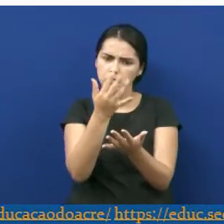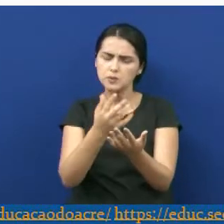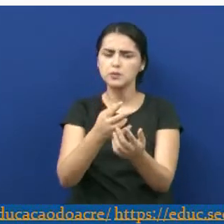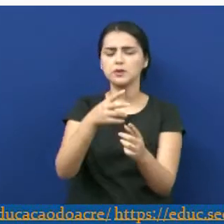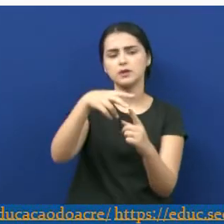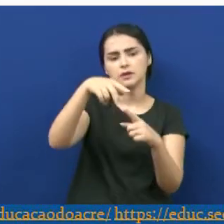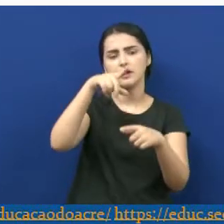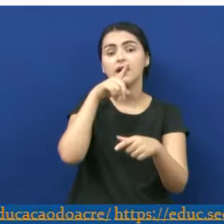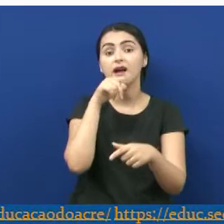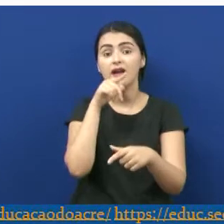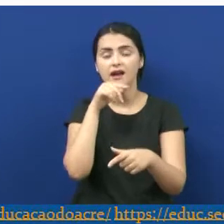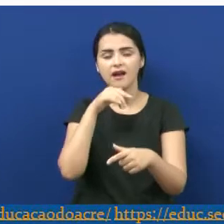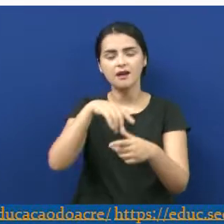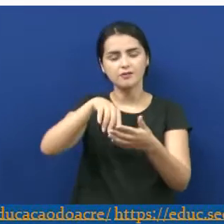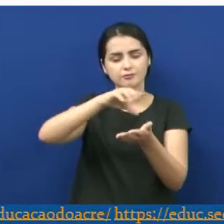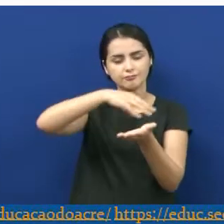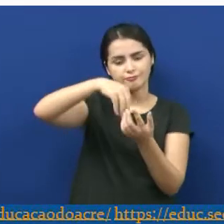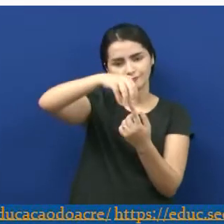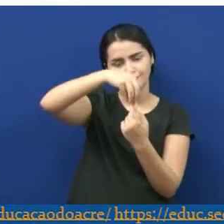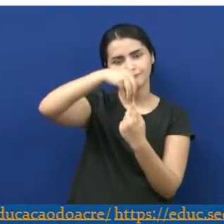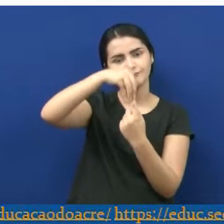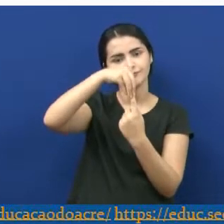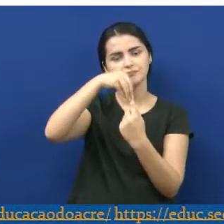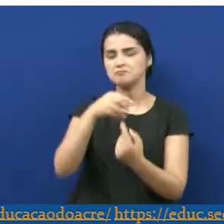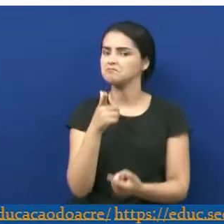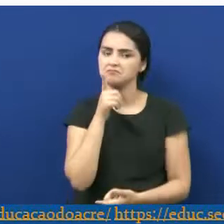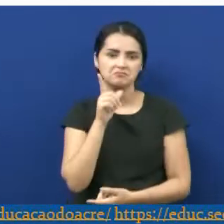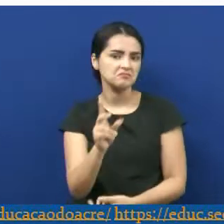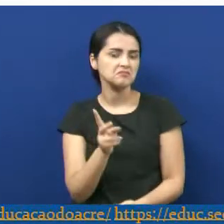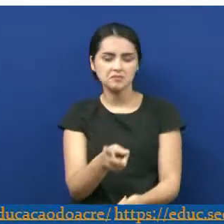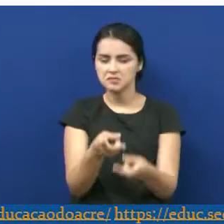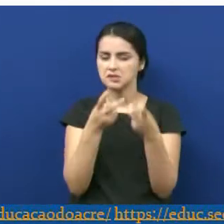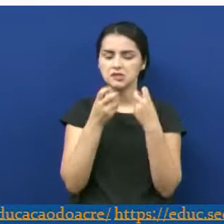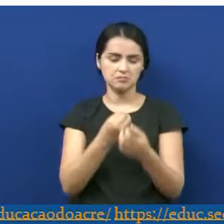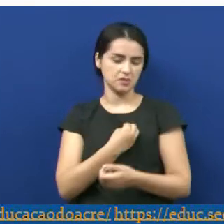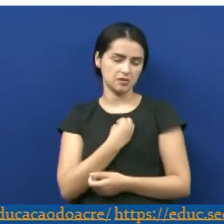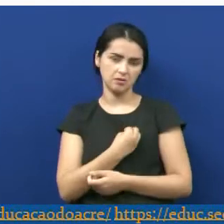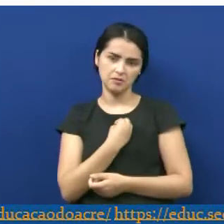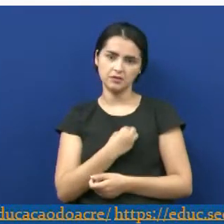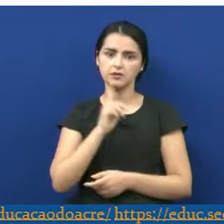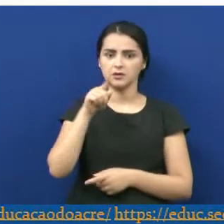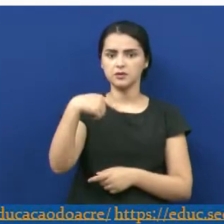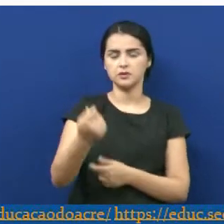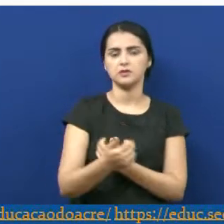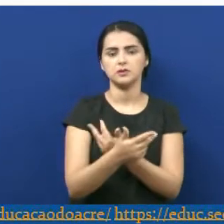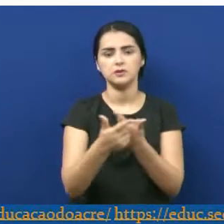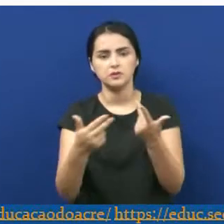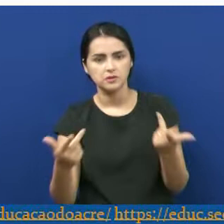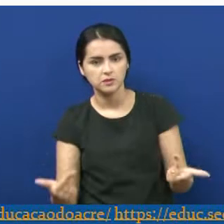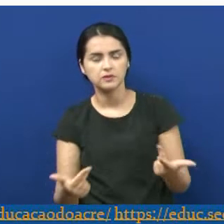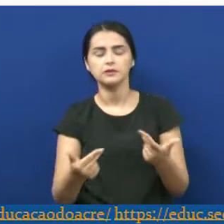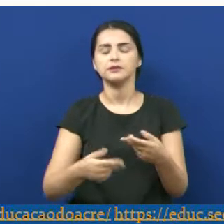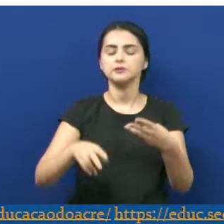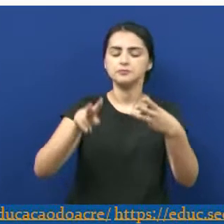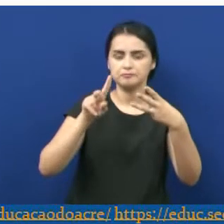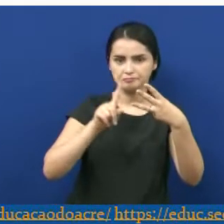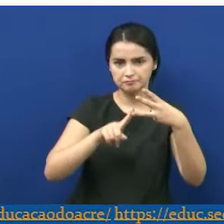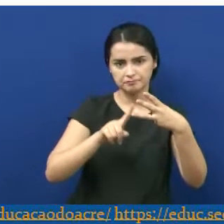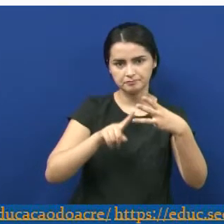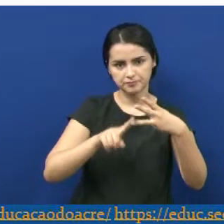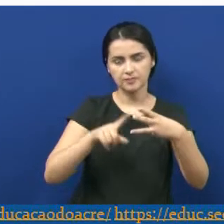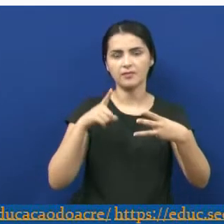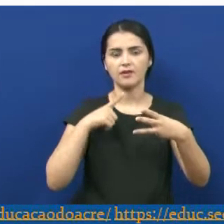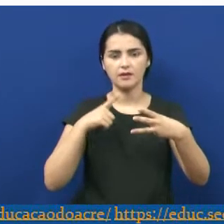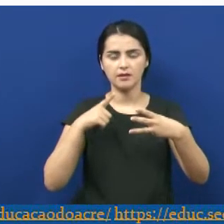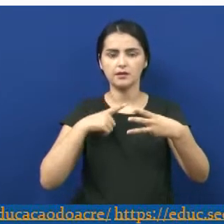apenas uma fase. E aí você não consegue detectar a presença dos outros ingredientes. Em terceiro lugar, nós